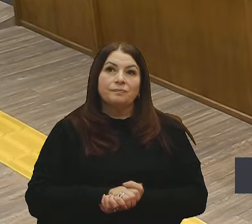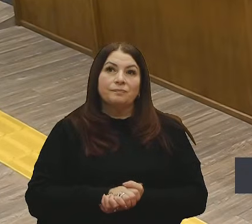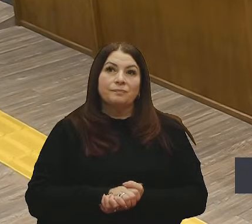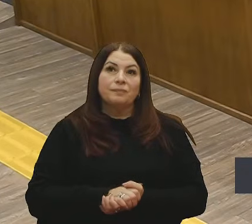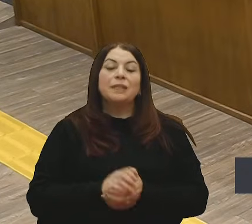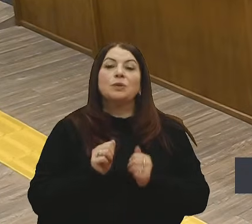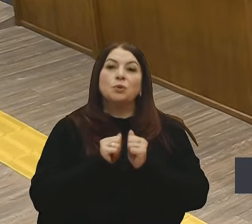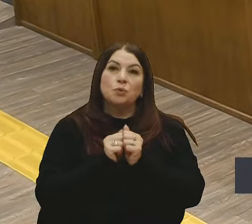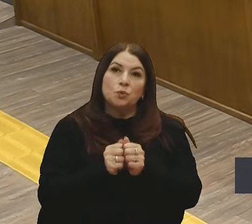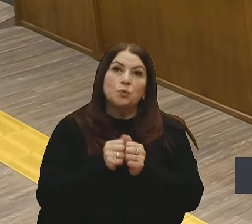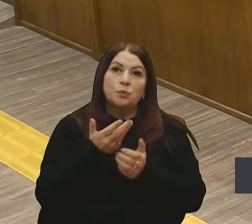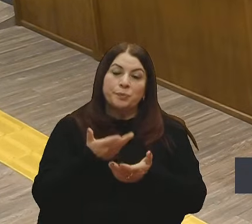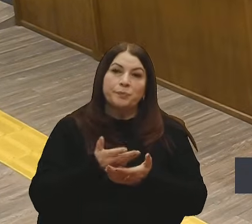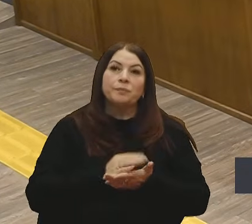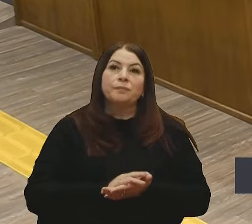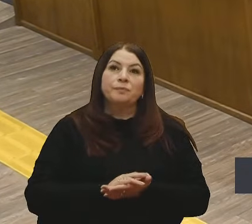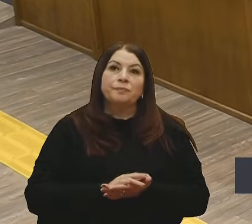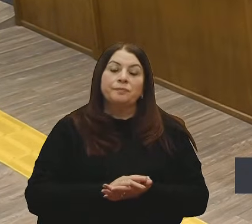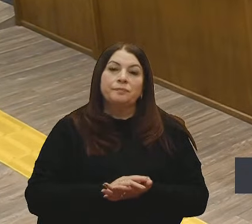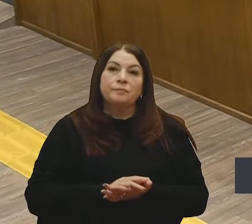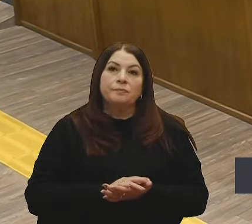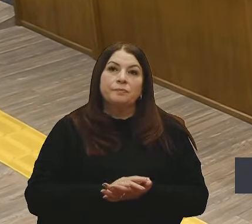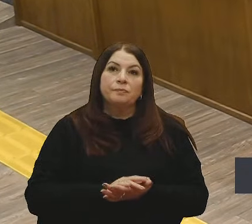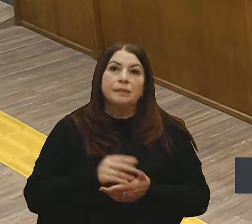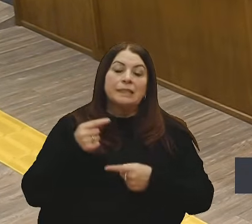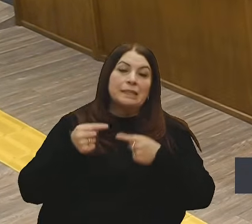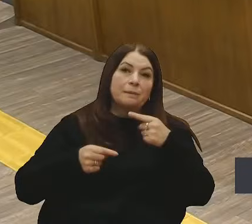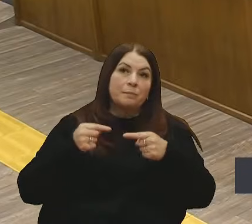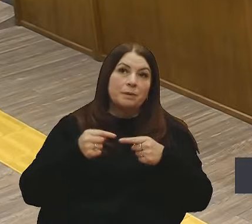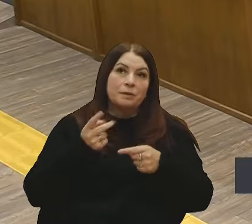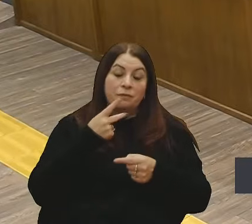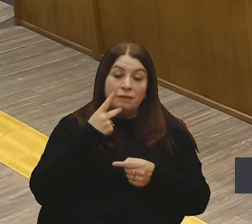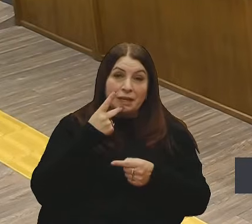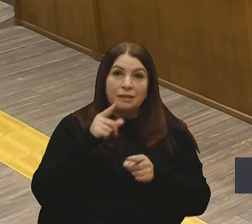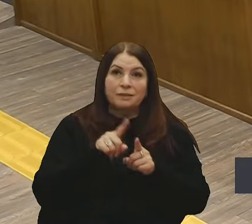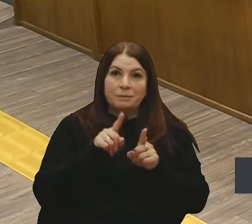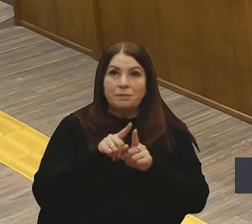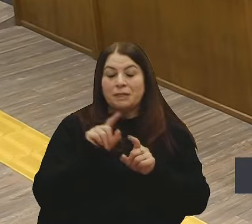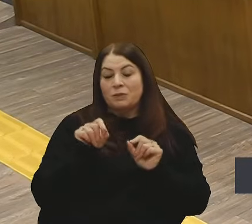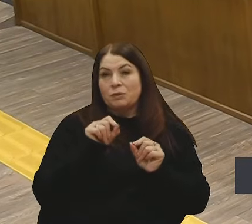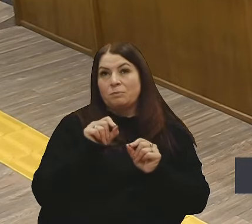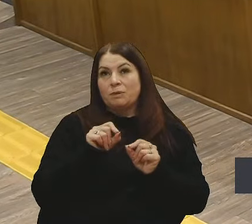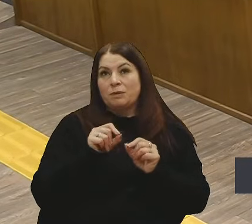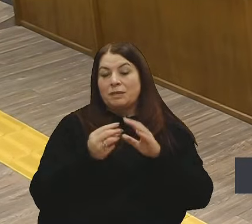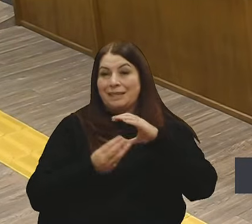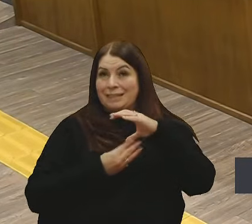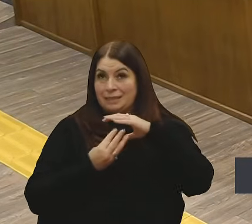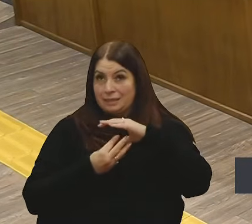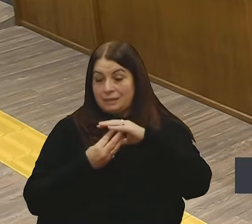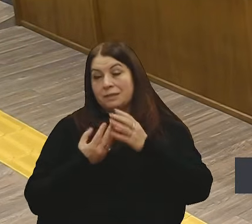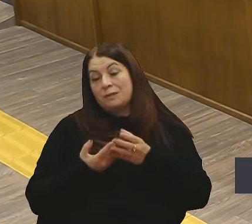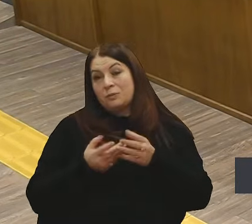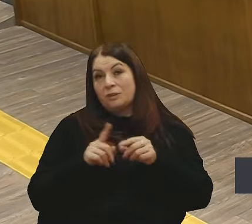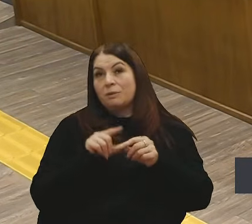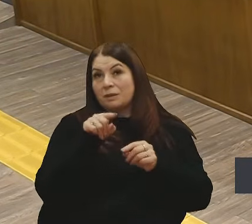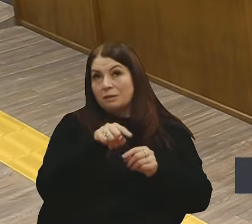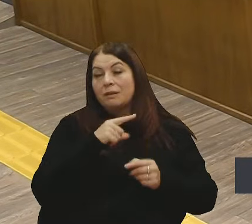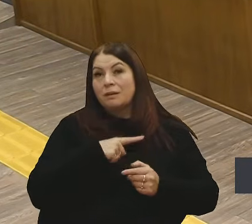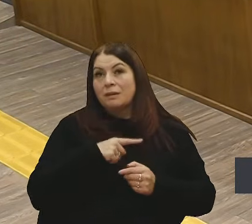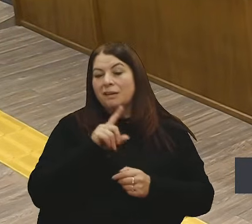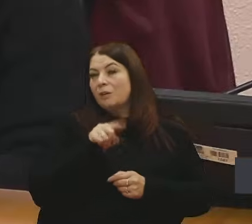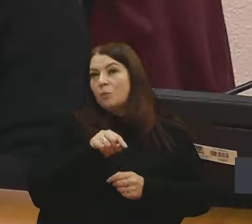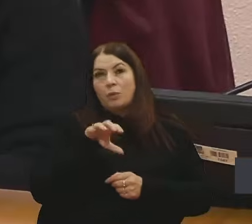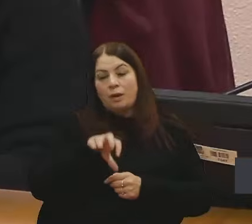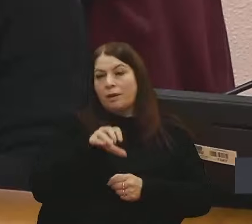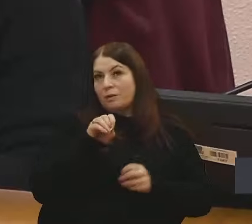Juntos aí em tantos debates. Falando dessa questão da terceirização, eu estou recebendo, não é na área